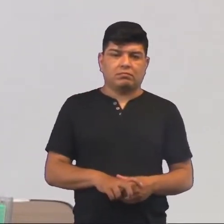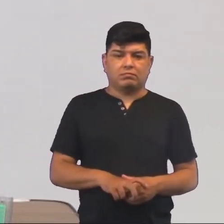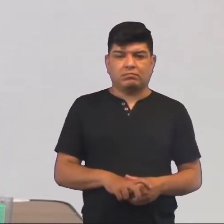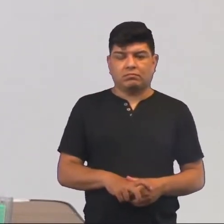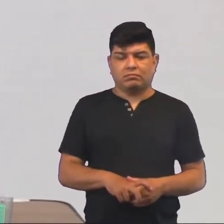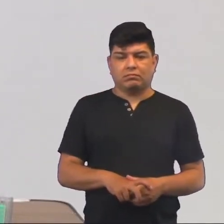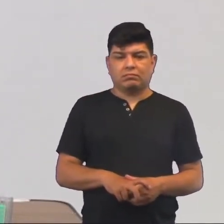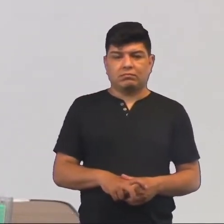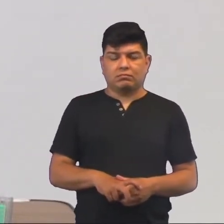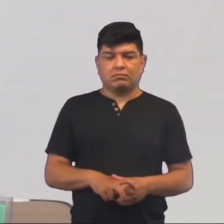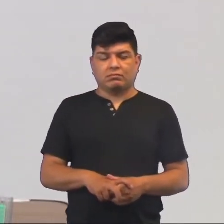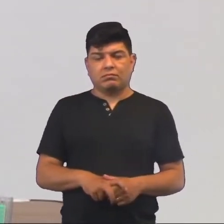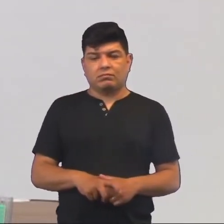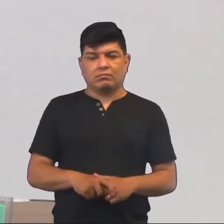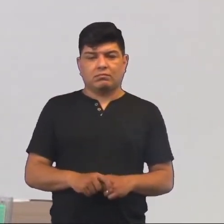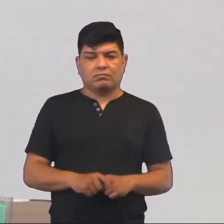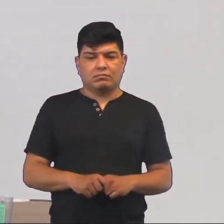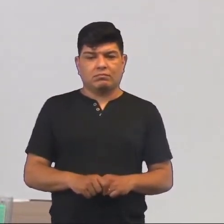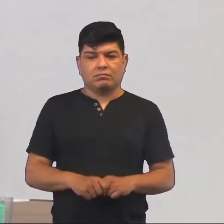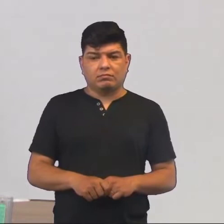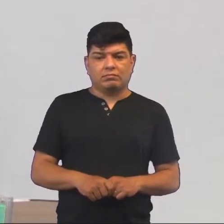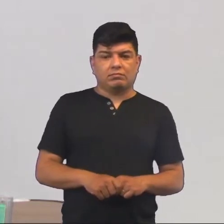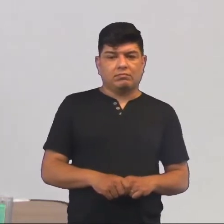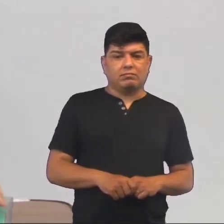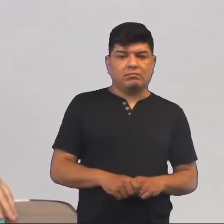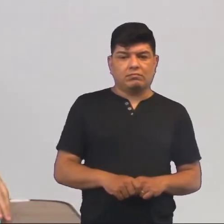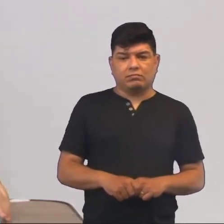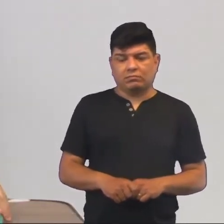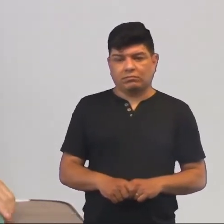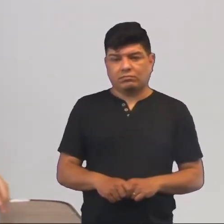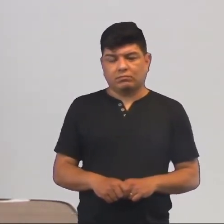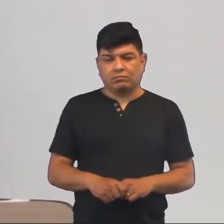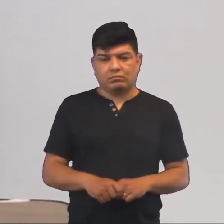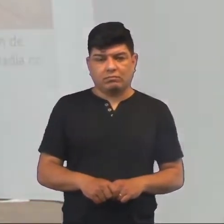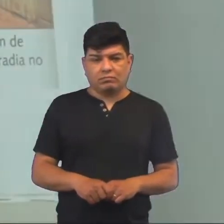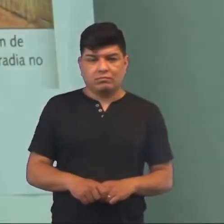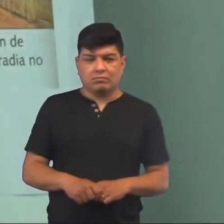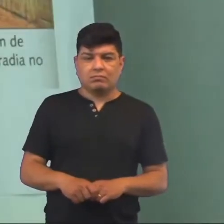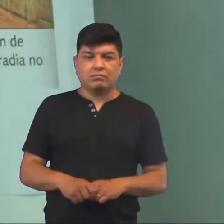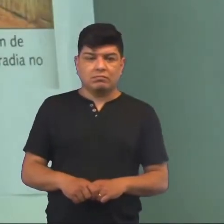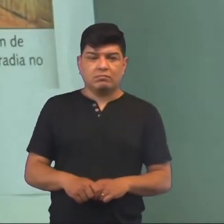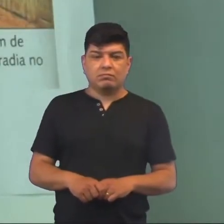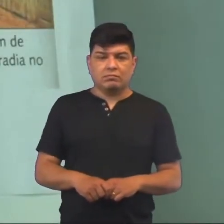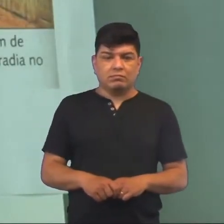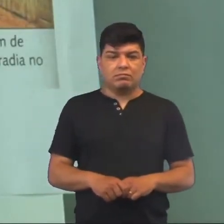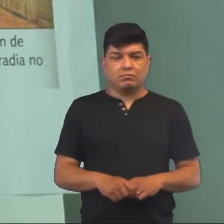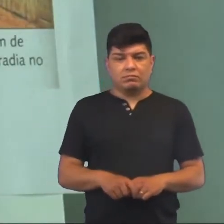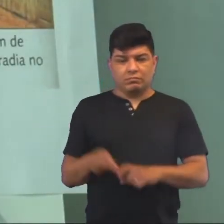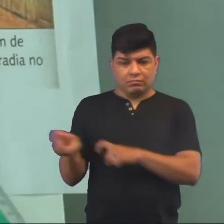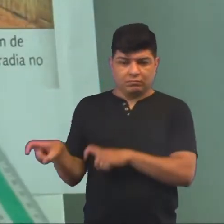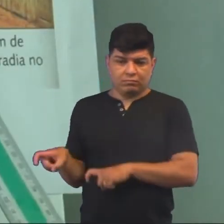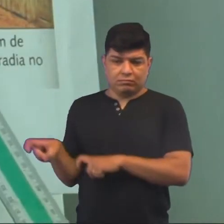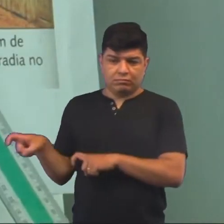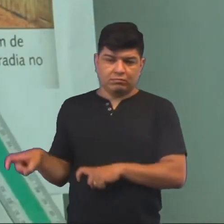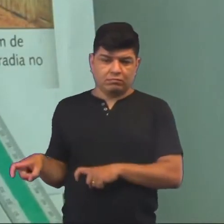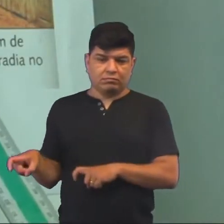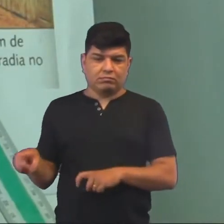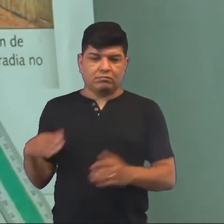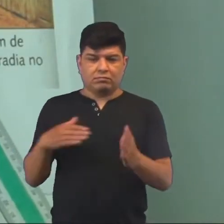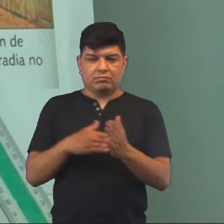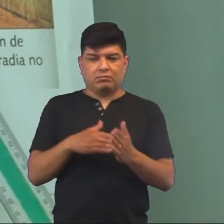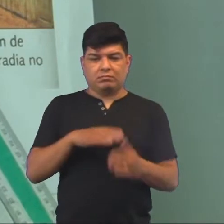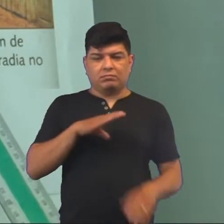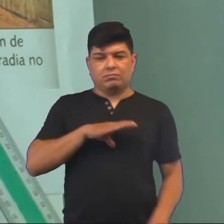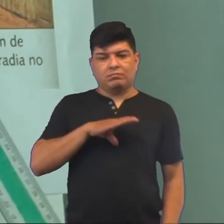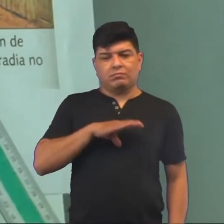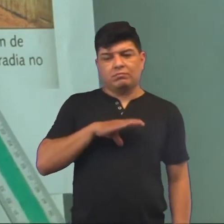pra gente segurar aqui e não cair. Ok. Olha só. Ele fala aqui, ó, do campo para a cidade.